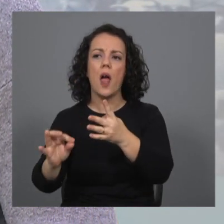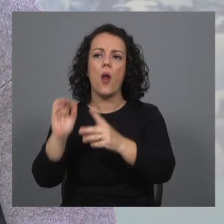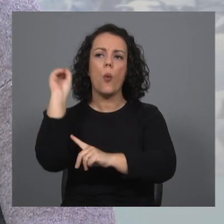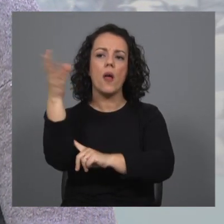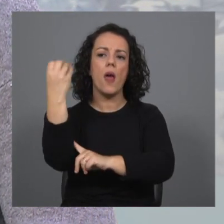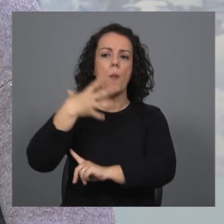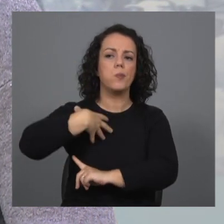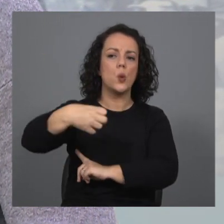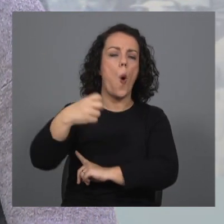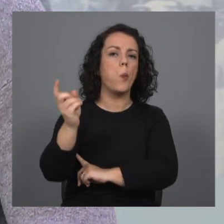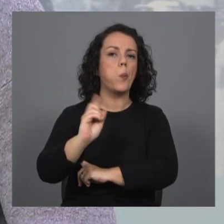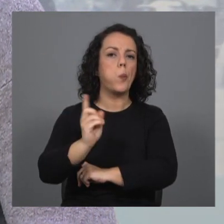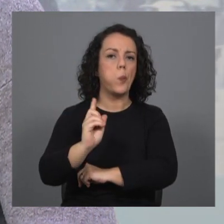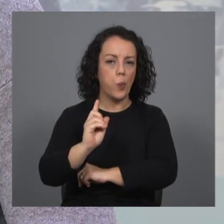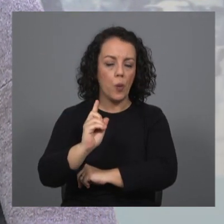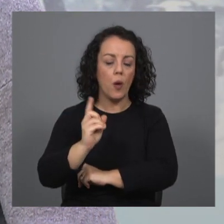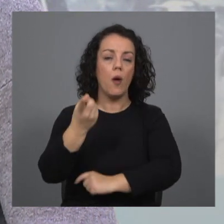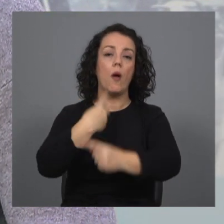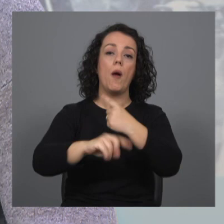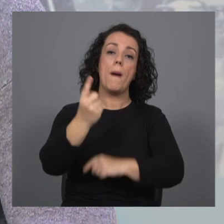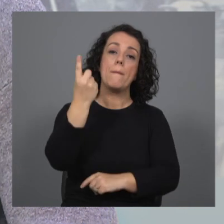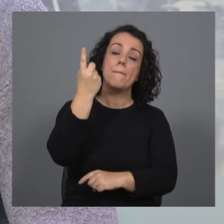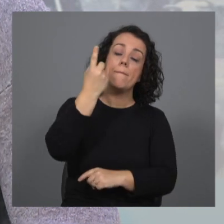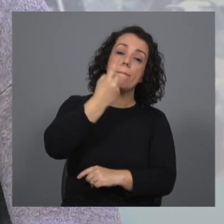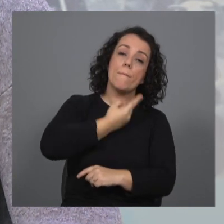INEM, dever-se-á